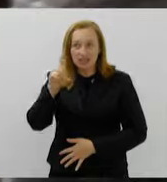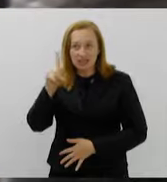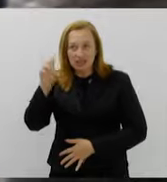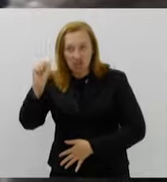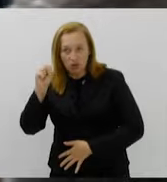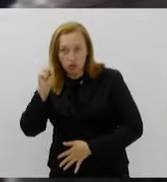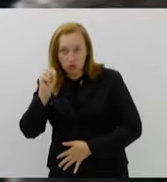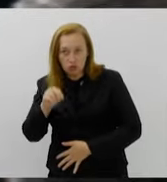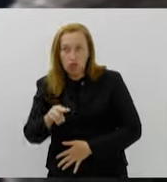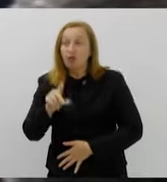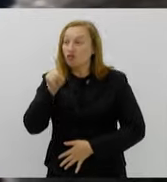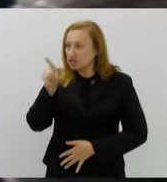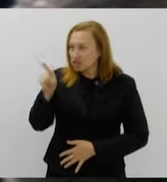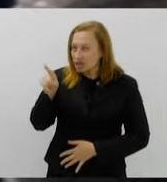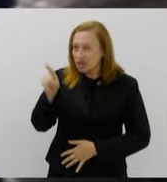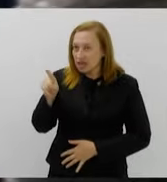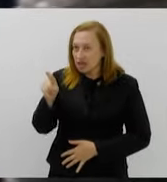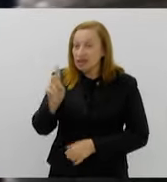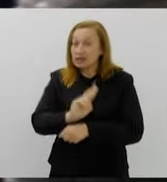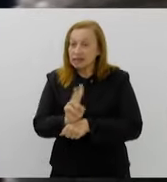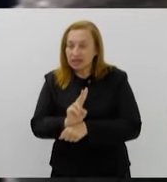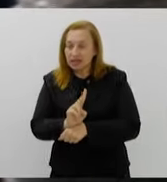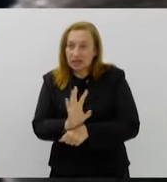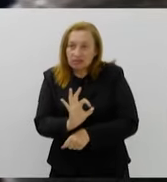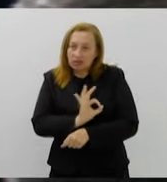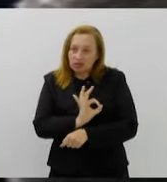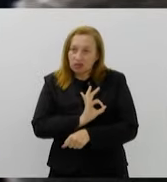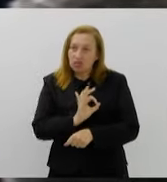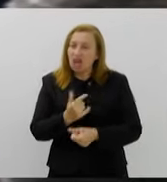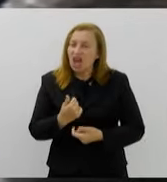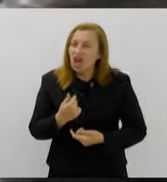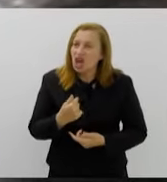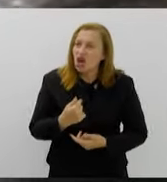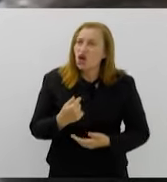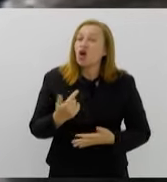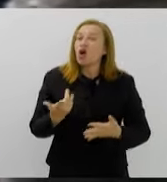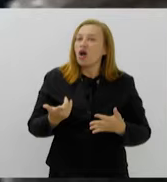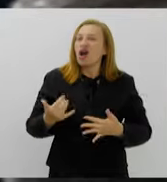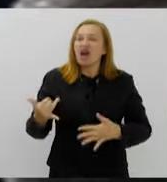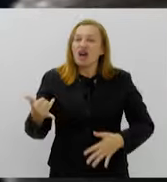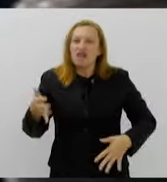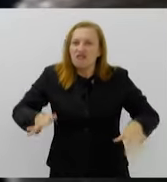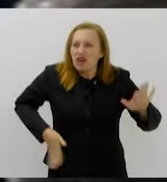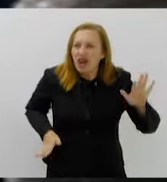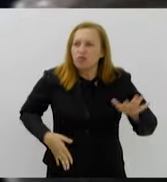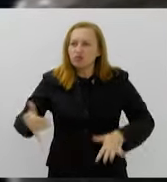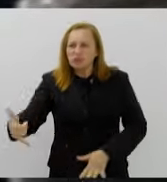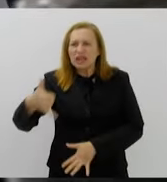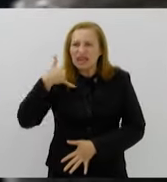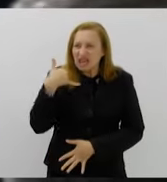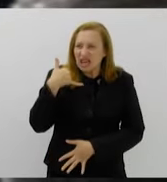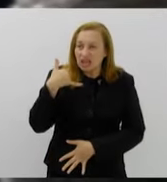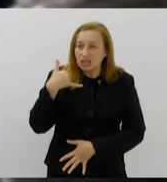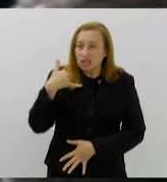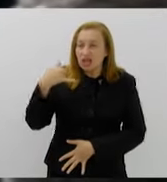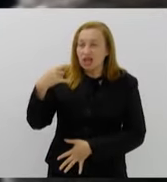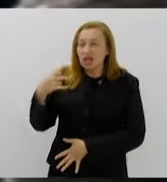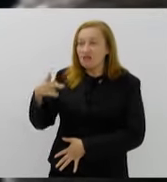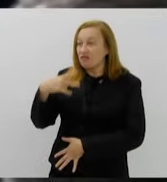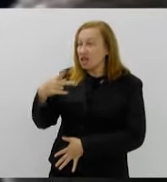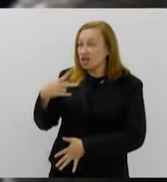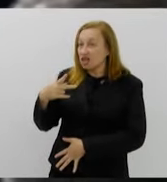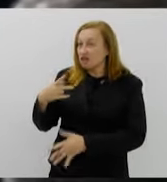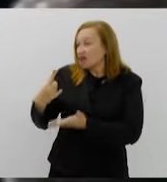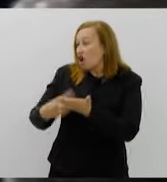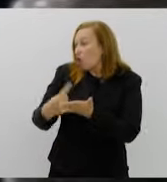você vai ser o secretário de segurança e sabe como eu faço comigo não tem acordo é vagabundo me ligando como eu falei aqui ele mandando recado que quer fazer